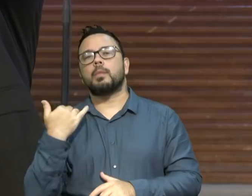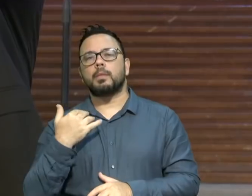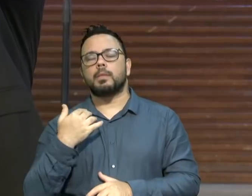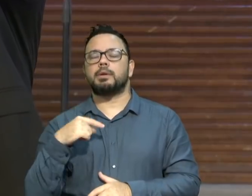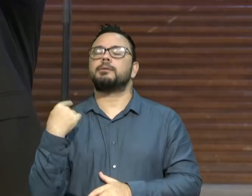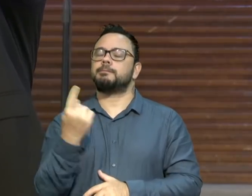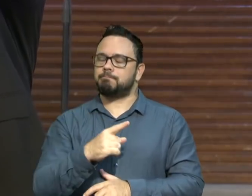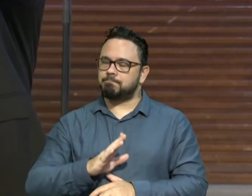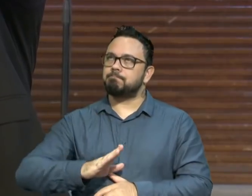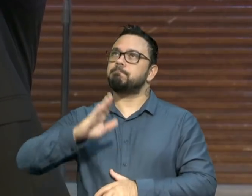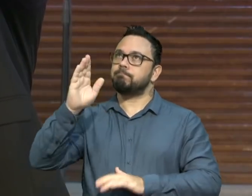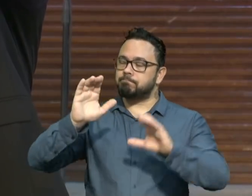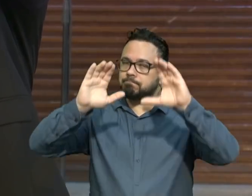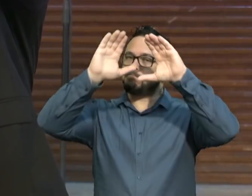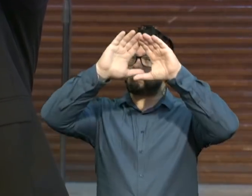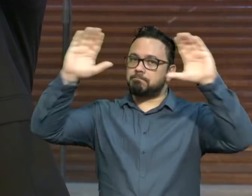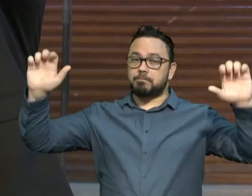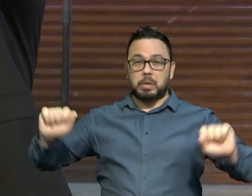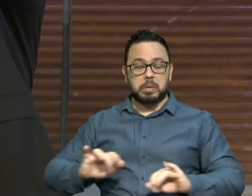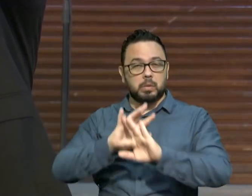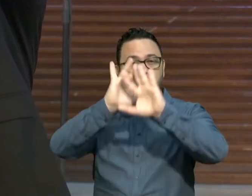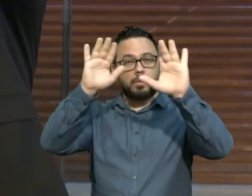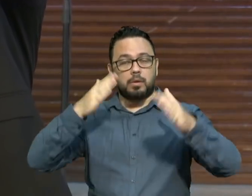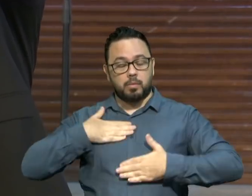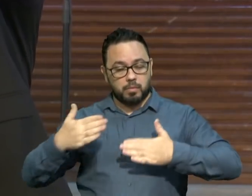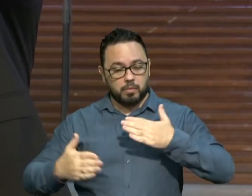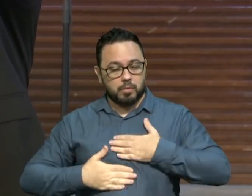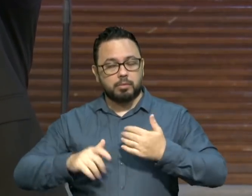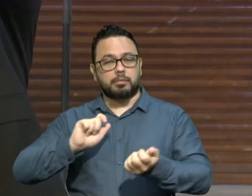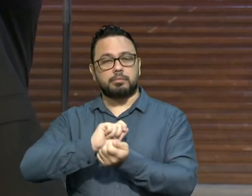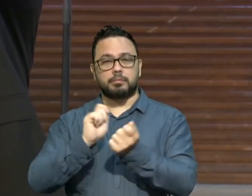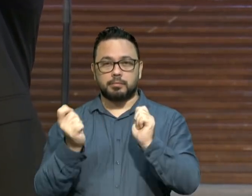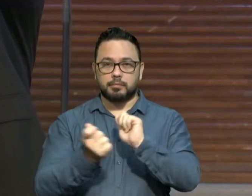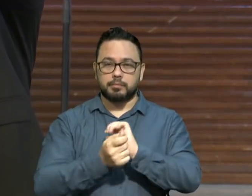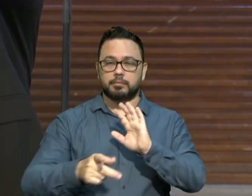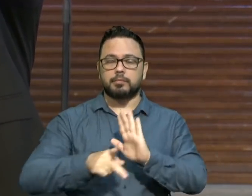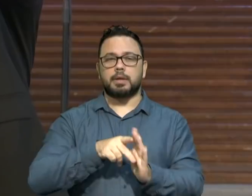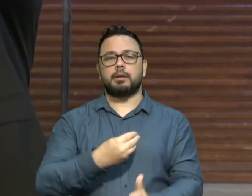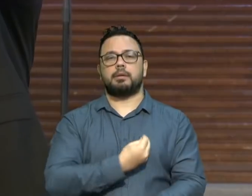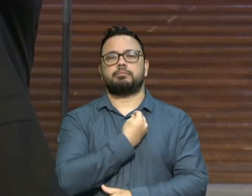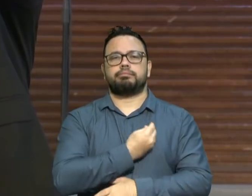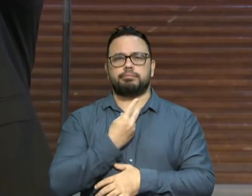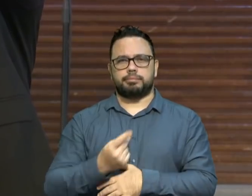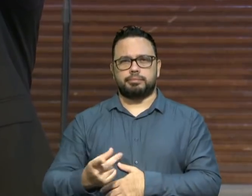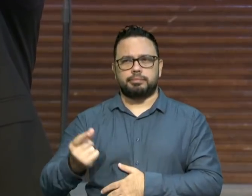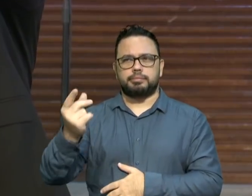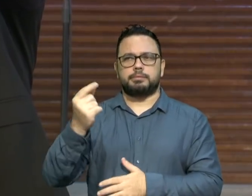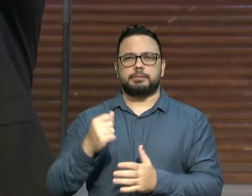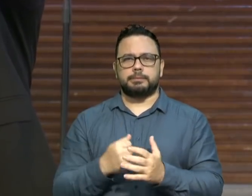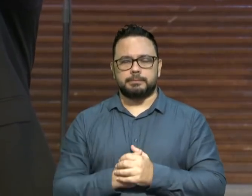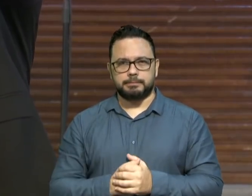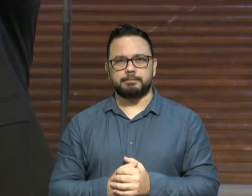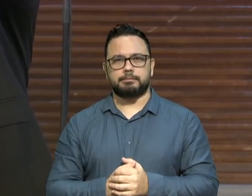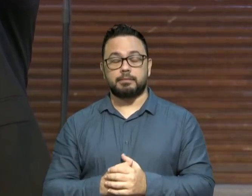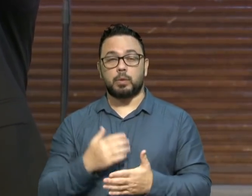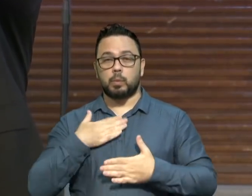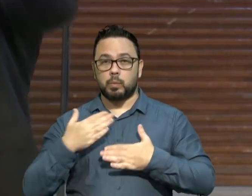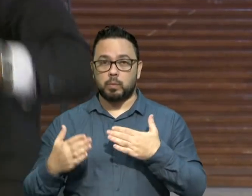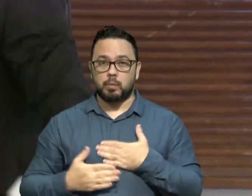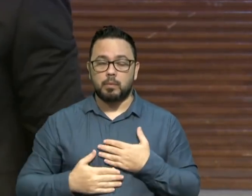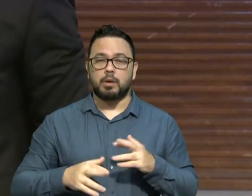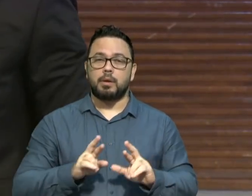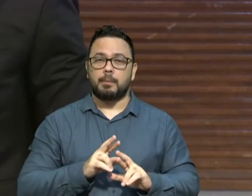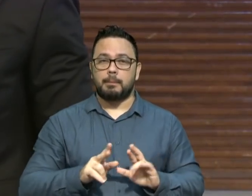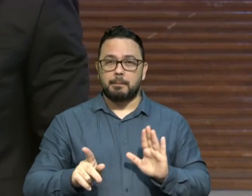céu em Glória e Majestade grupo um corpo glorificado para imortalidade um corpo glorificado para a Glória um corpo